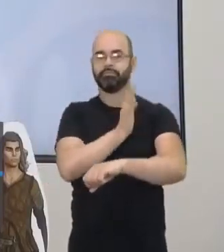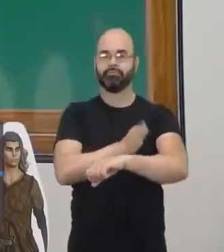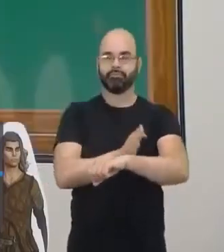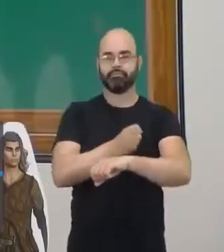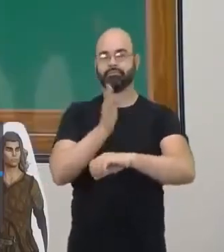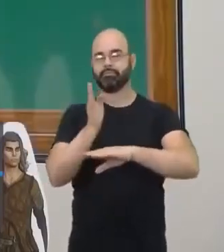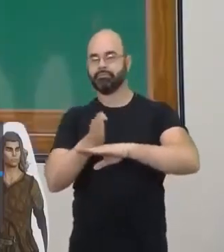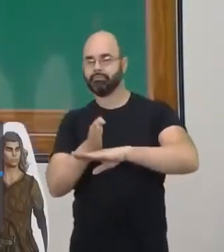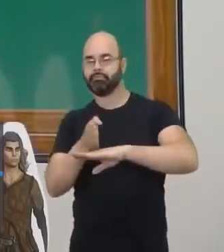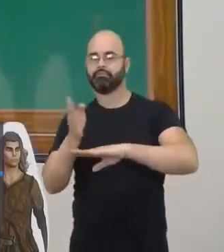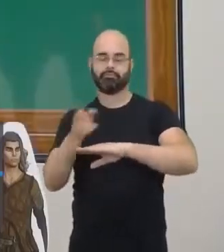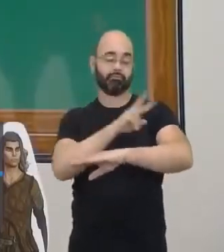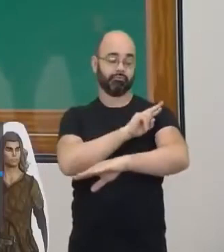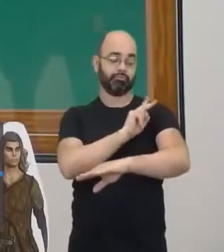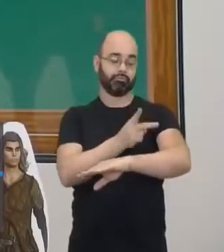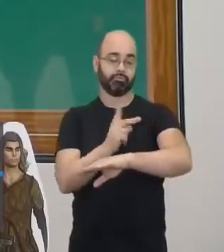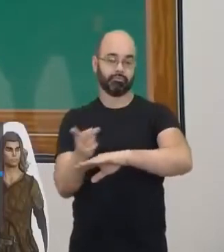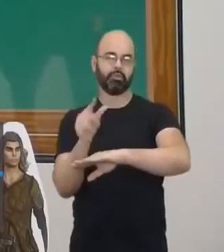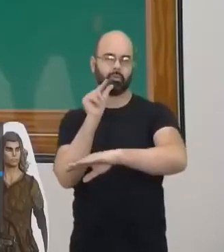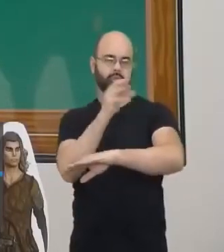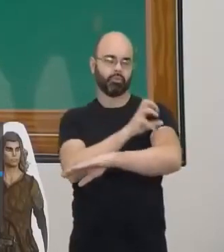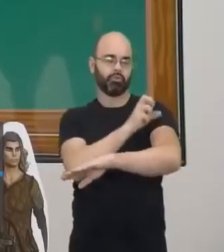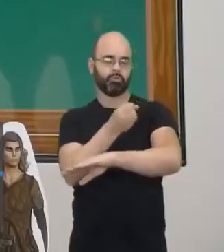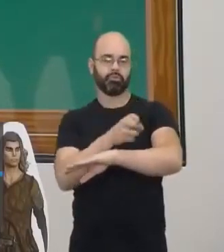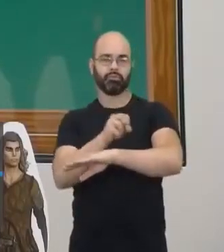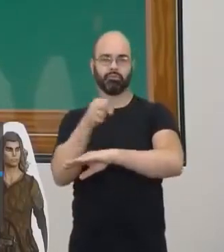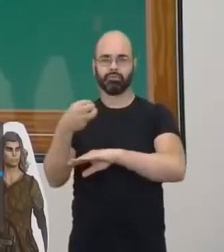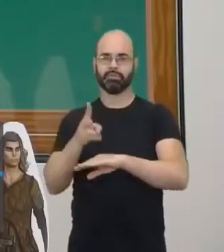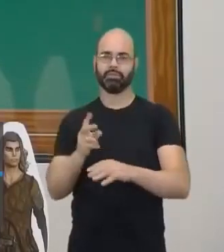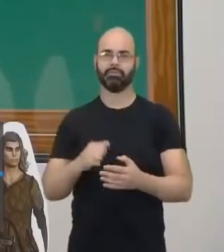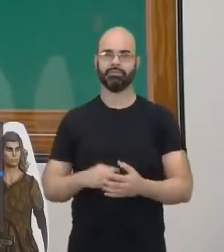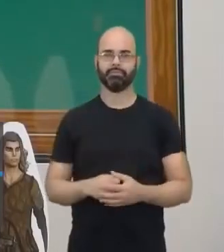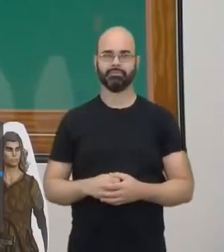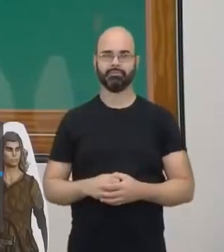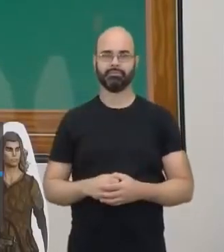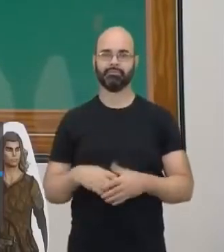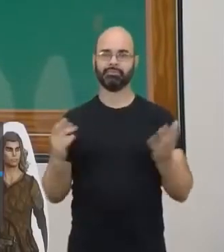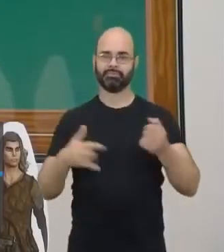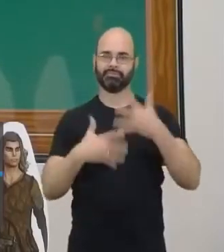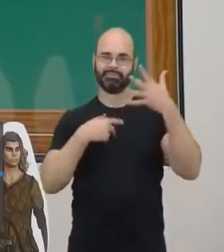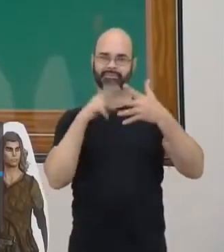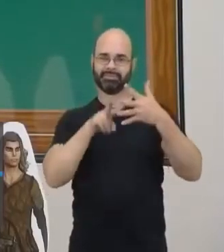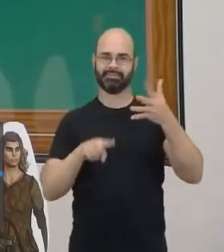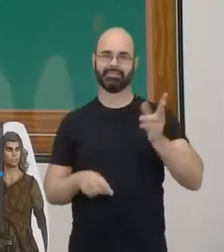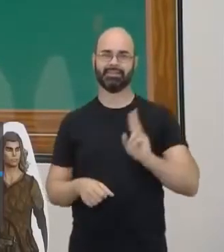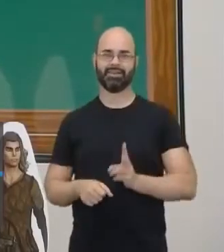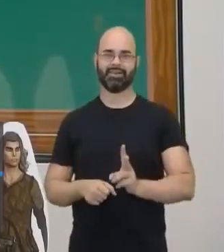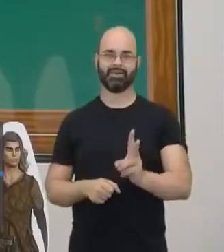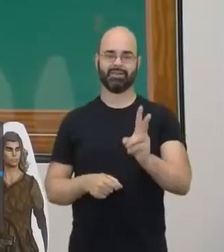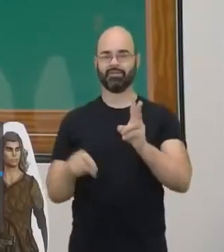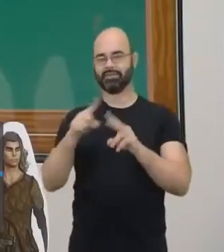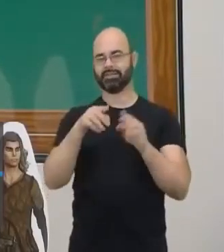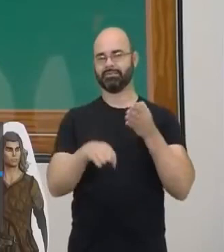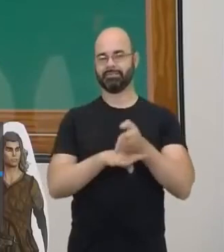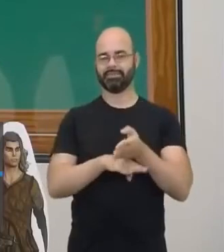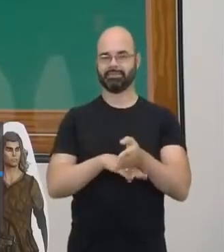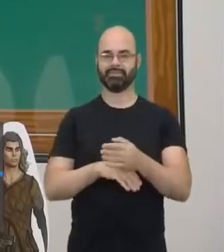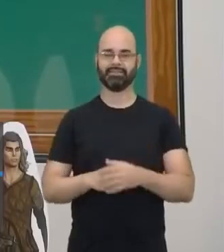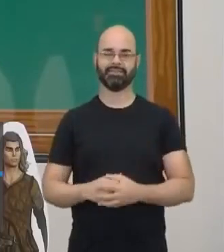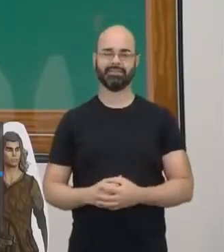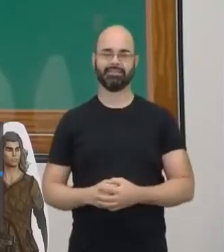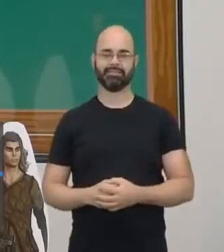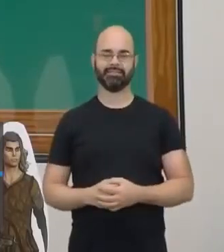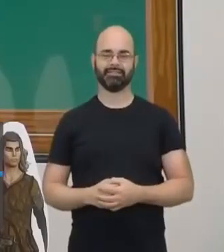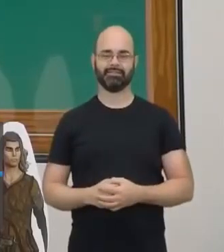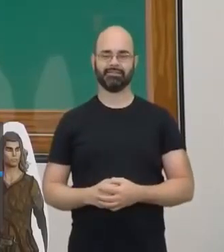aí, eu vou dar mais uma lidinha aqui no chat, que tá bem legal a participação de vocês. Ó,